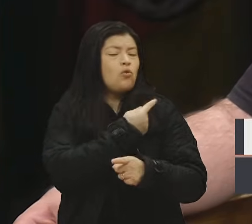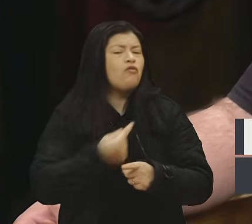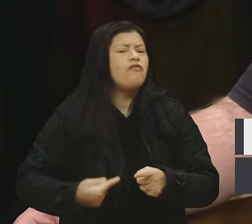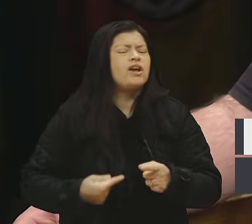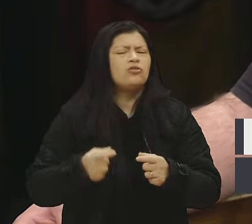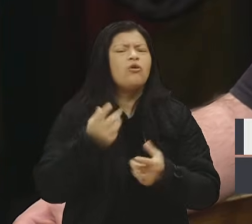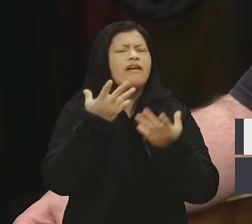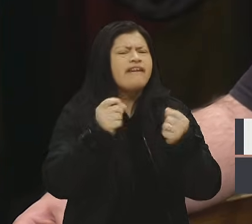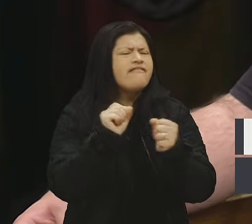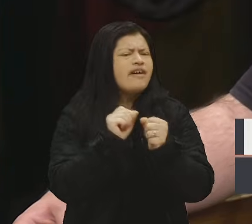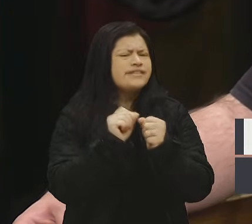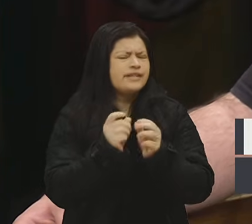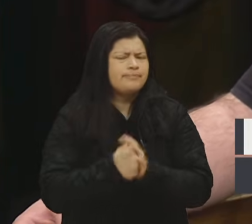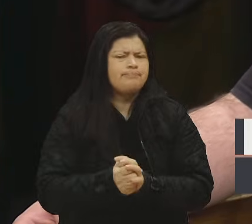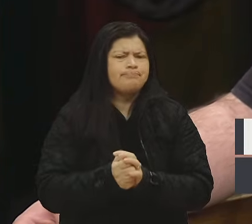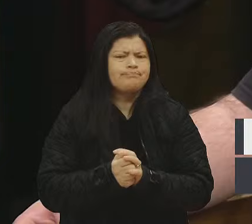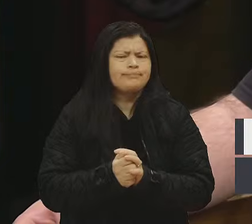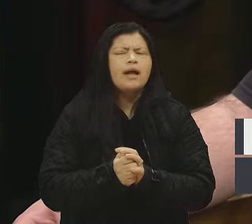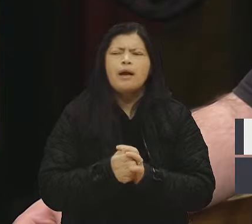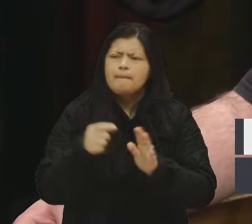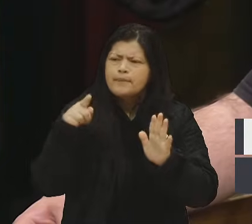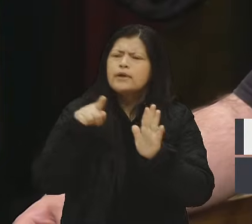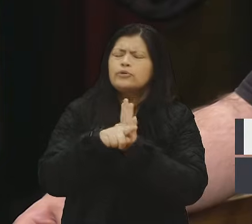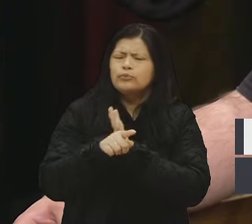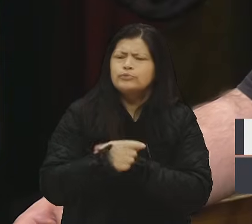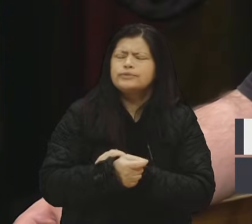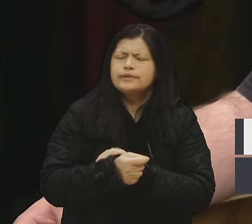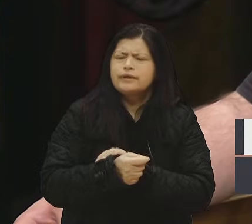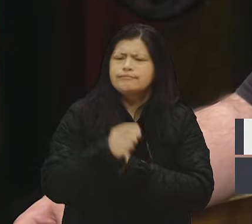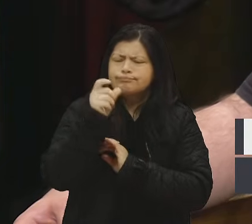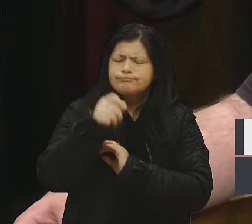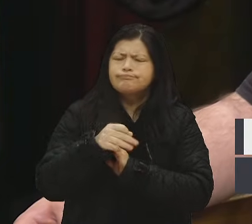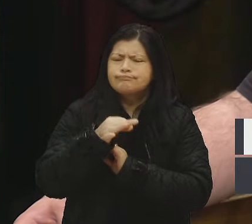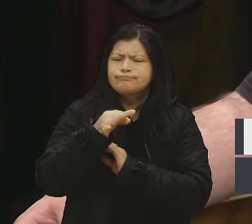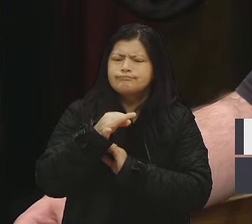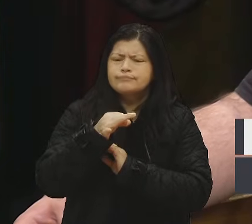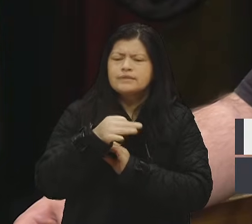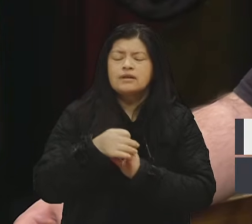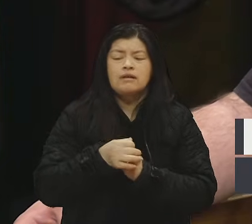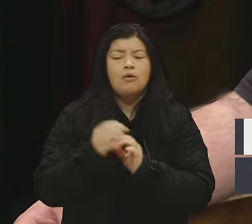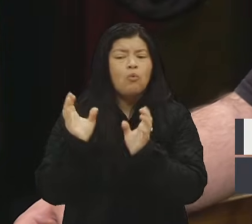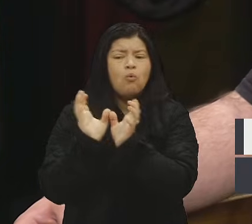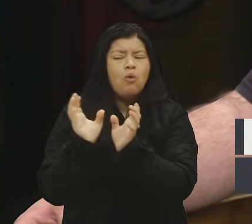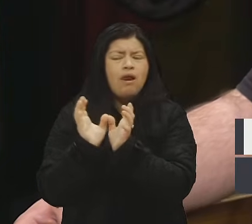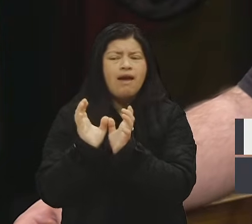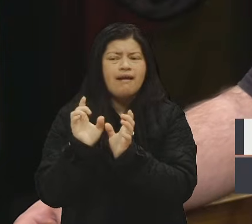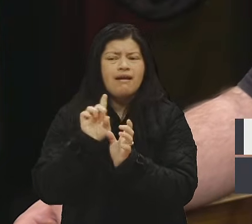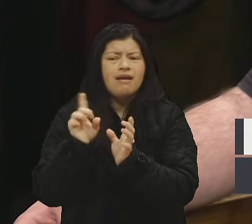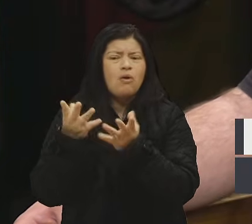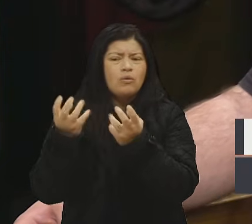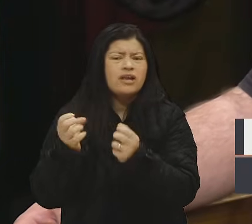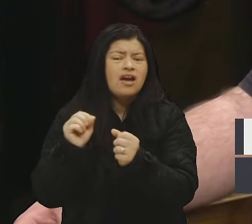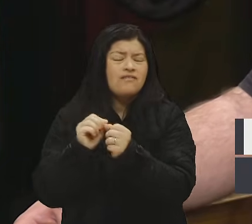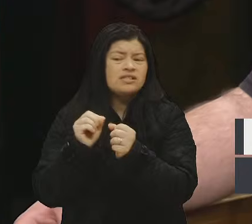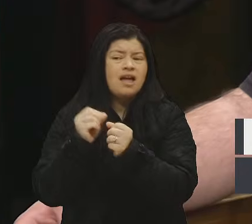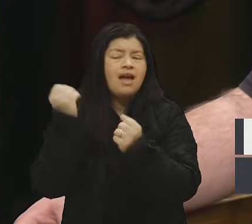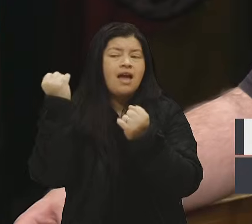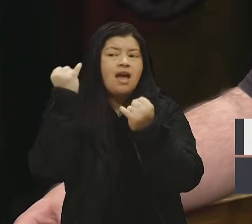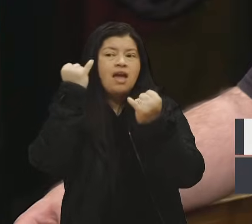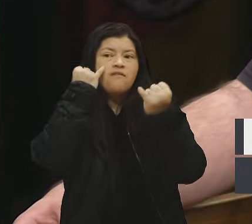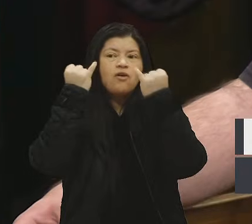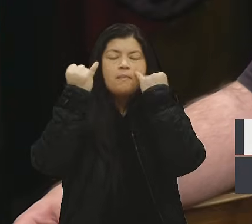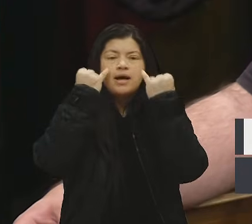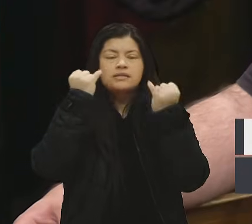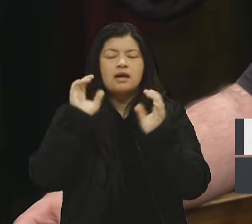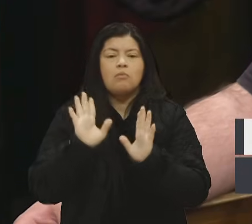isso? E eu achei uma pergunta sincera naquele momento. Talvez o colega não tivesse, de fato, todas as informações.